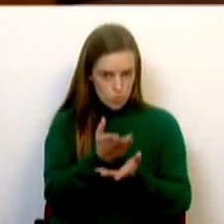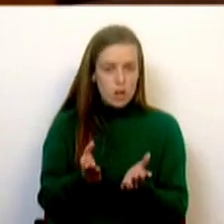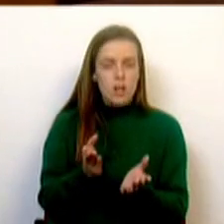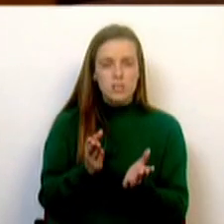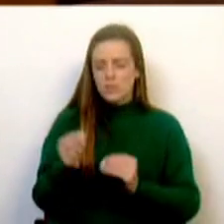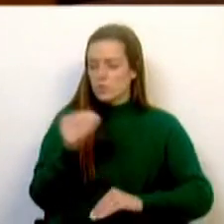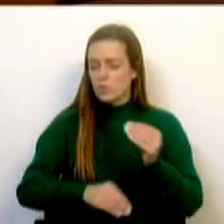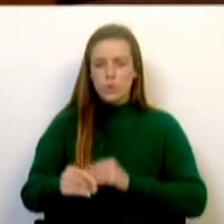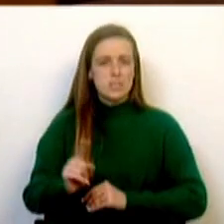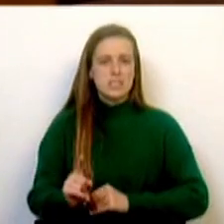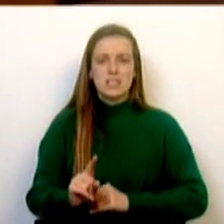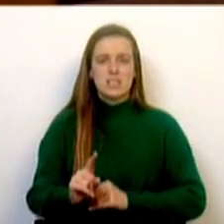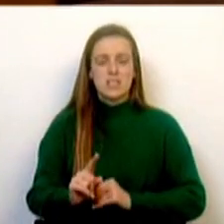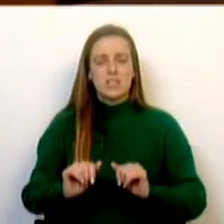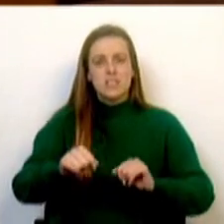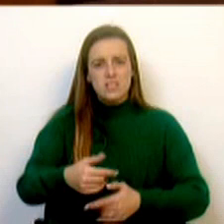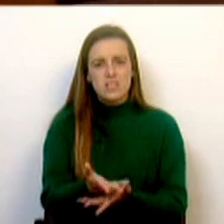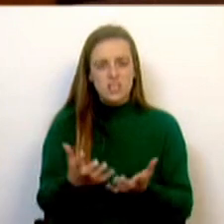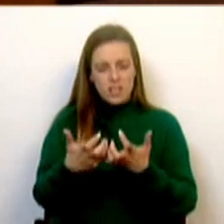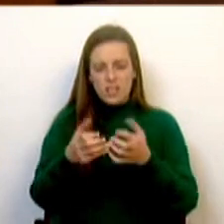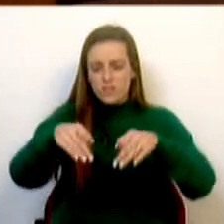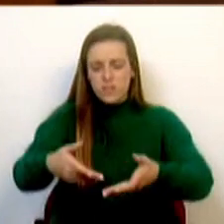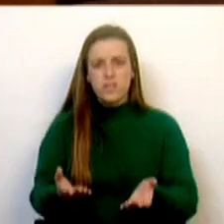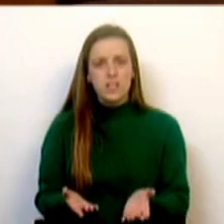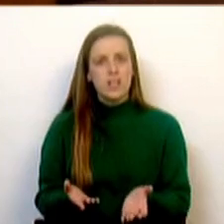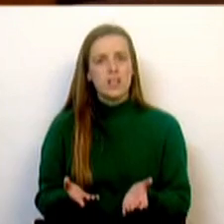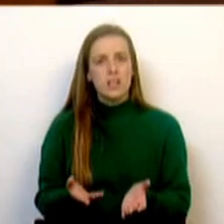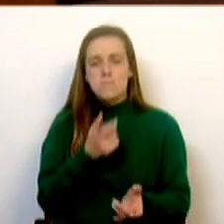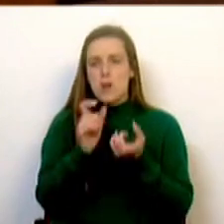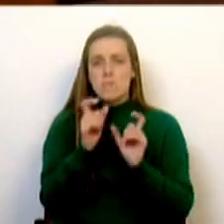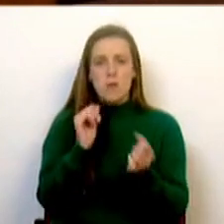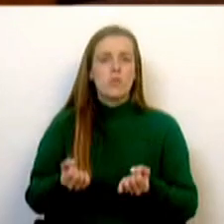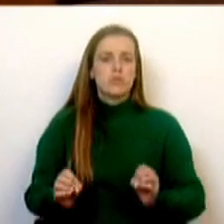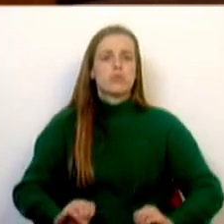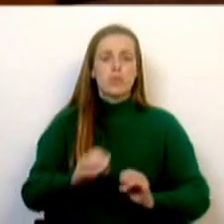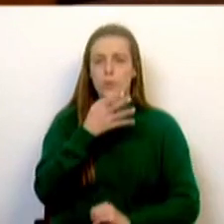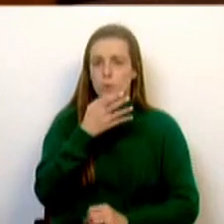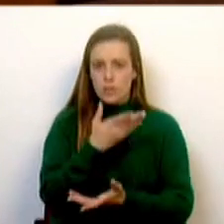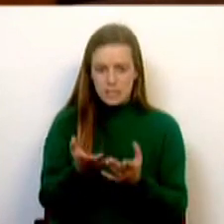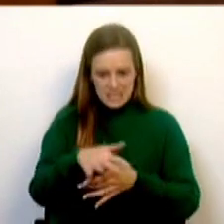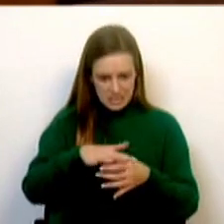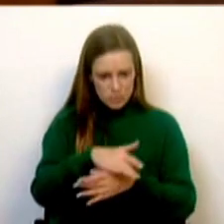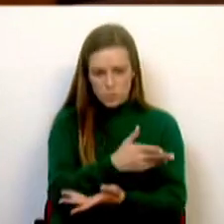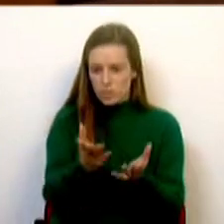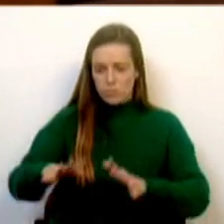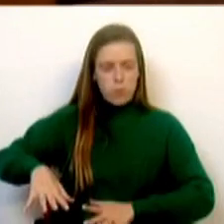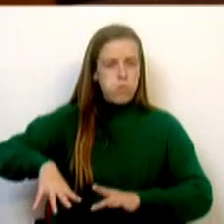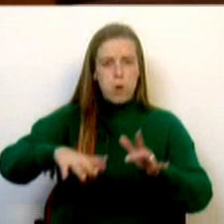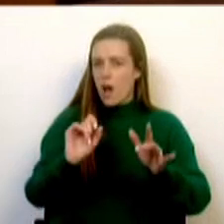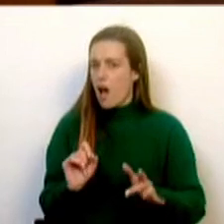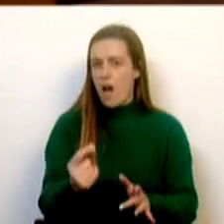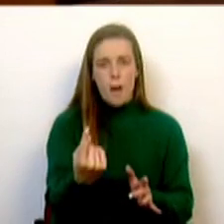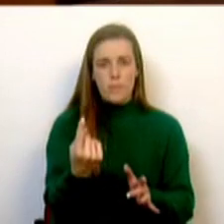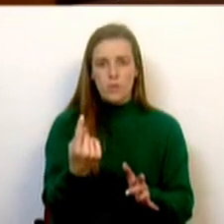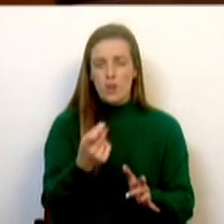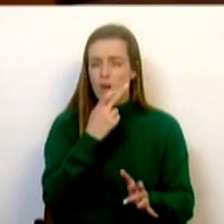tenha votado a favor de um cessar-fogo em Gaza e não poupou nas palavras. Cito: "A situação está a evoluir rapidamente para